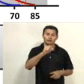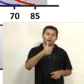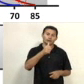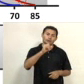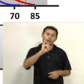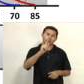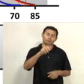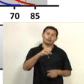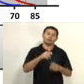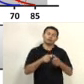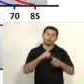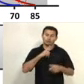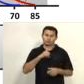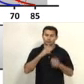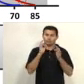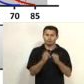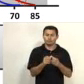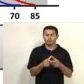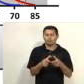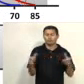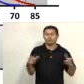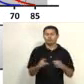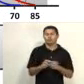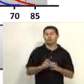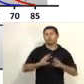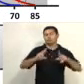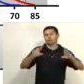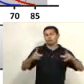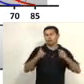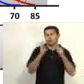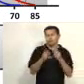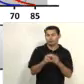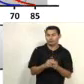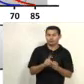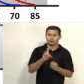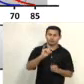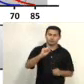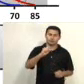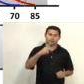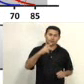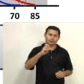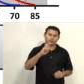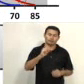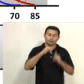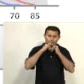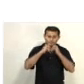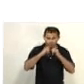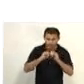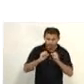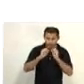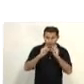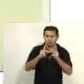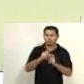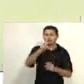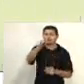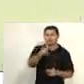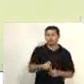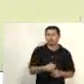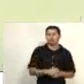eu tenho justamente o aumento da variabilidade, o aumento da dispersão desses dados. Então esse